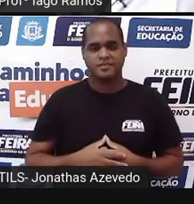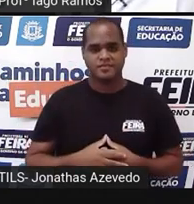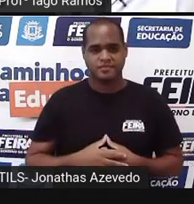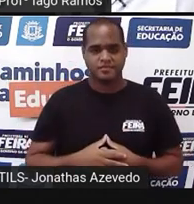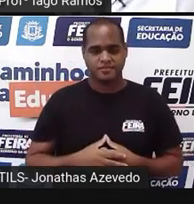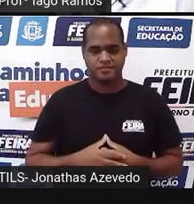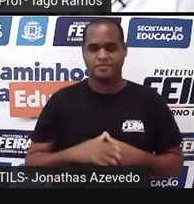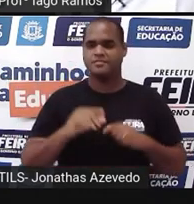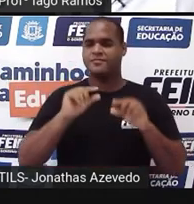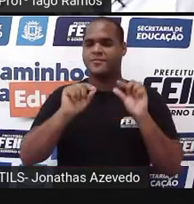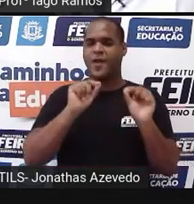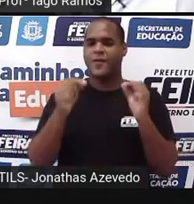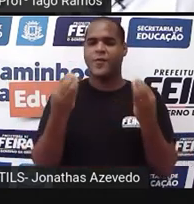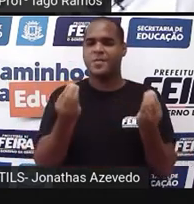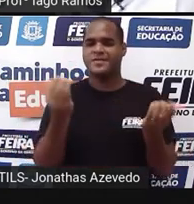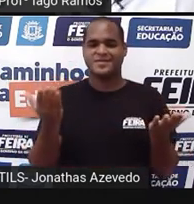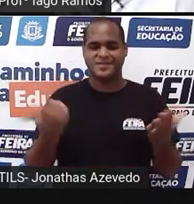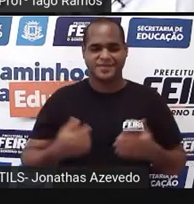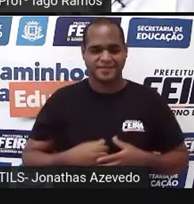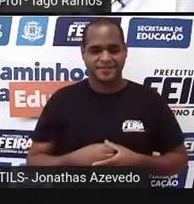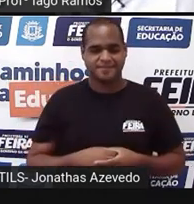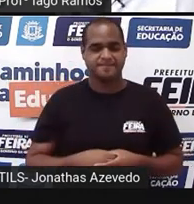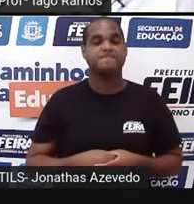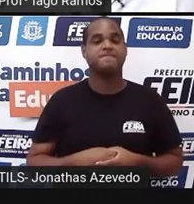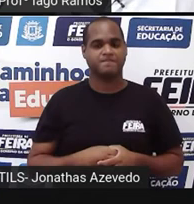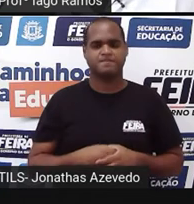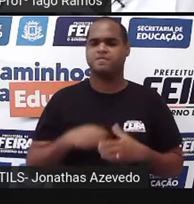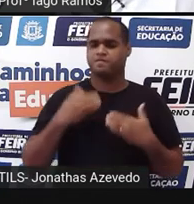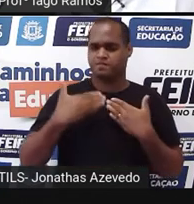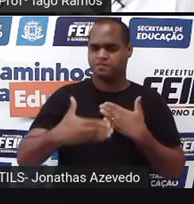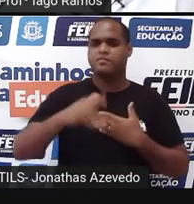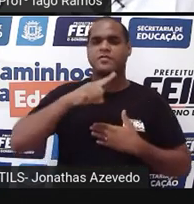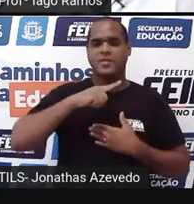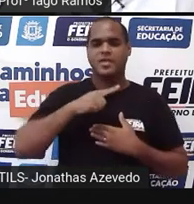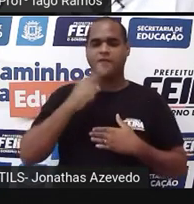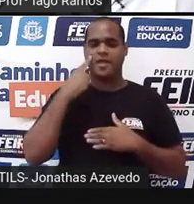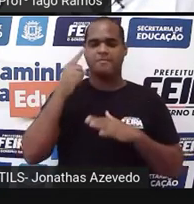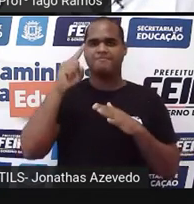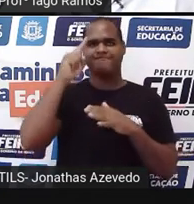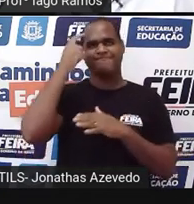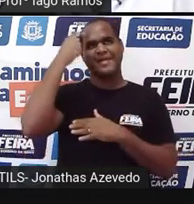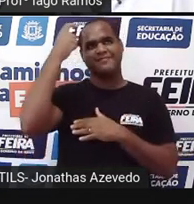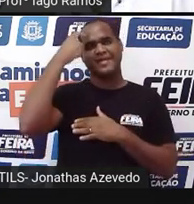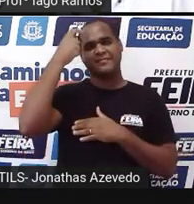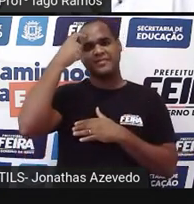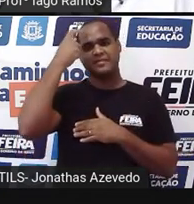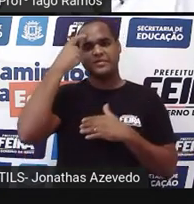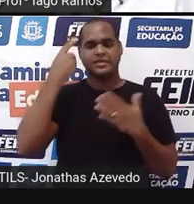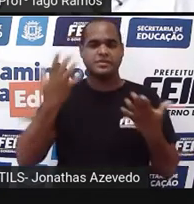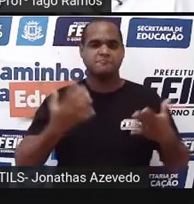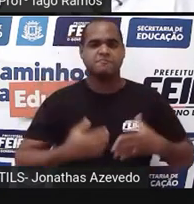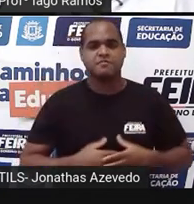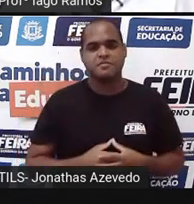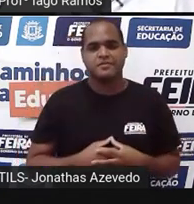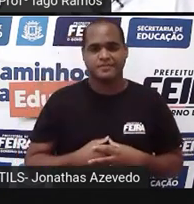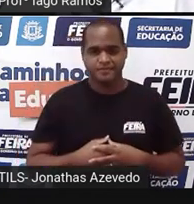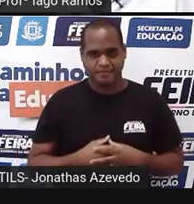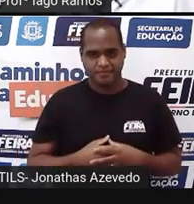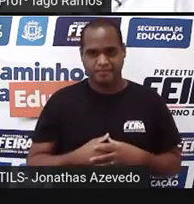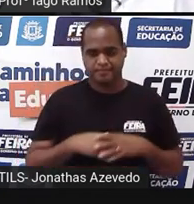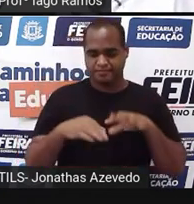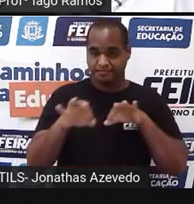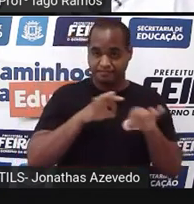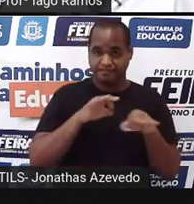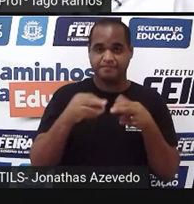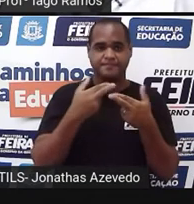e como é que a gente faz isso né Eu acho que é isso que você deve estar se perguntando aí e para resolver o sistema